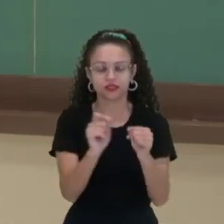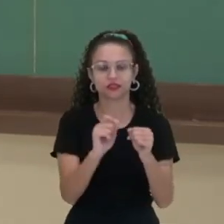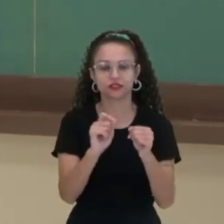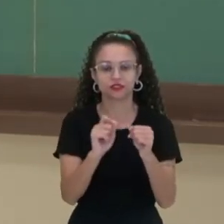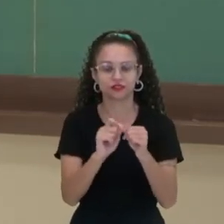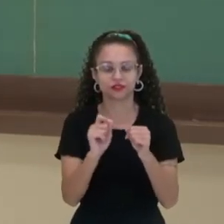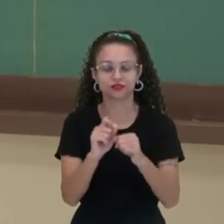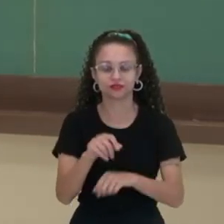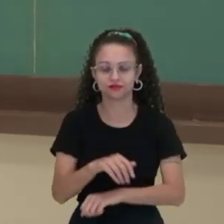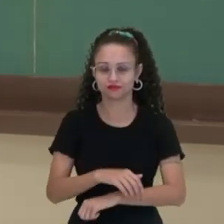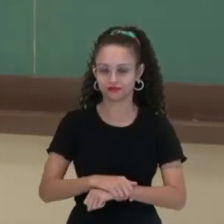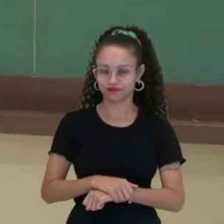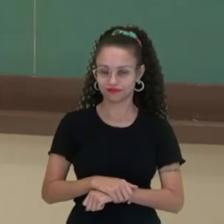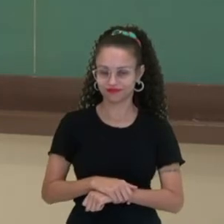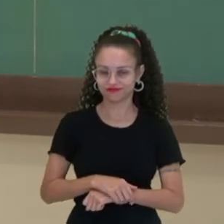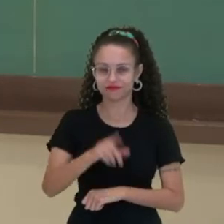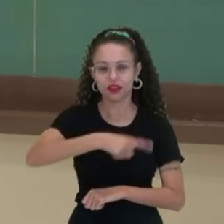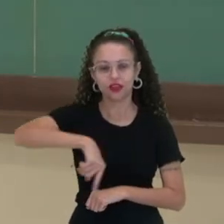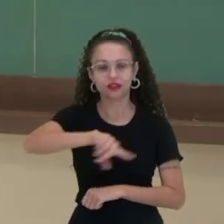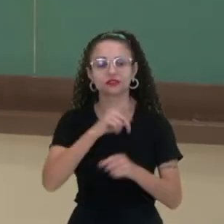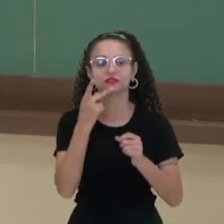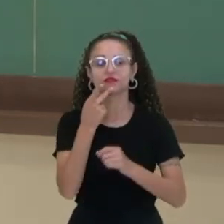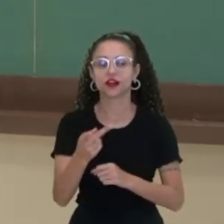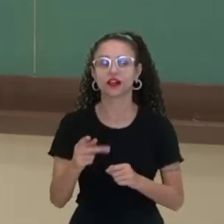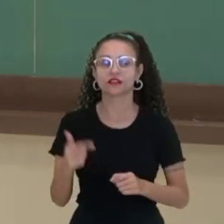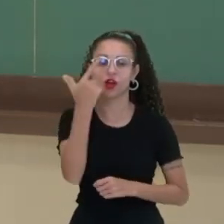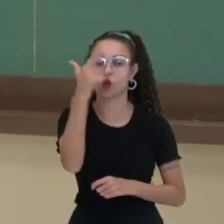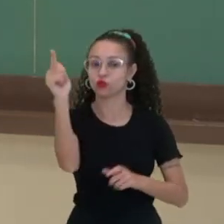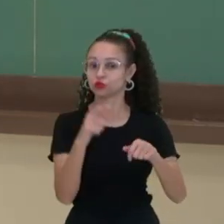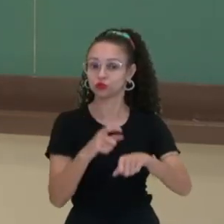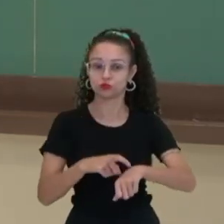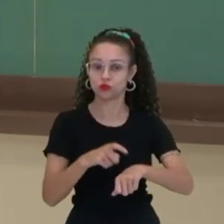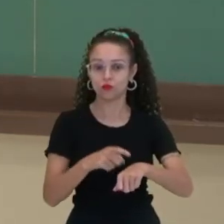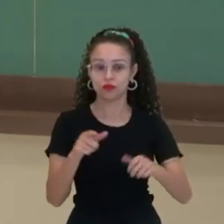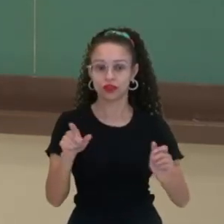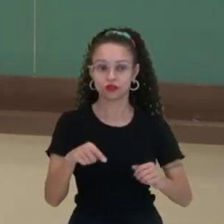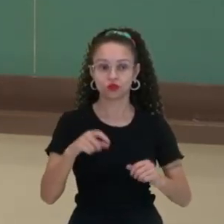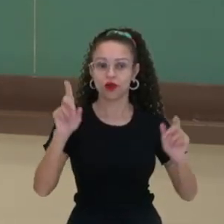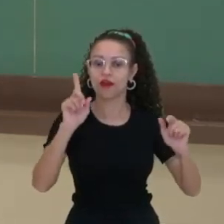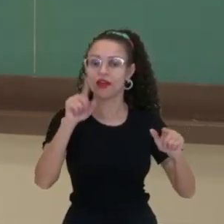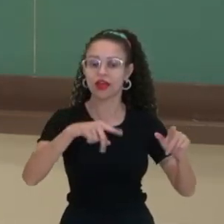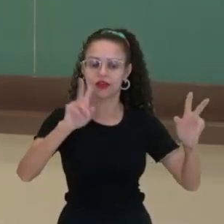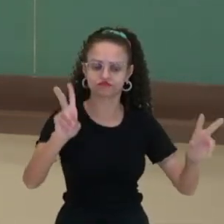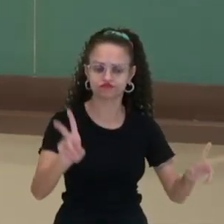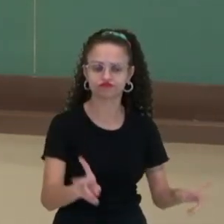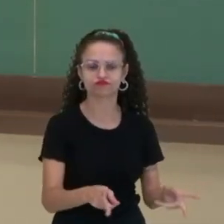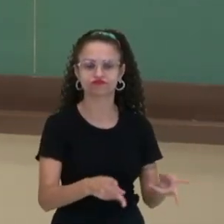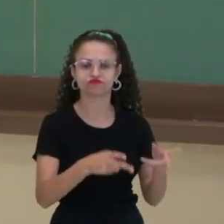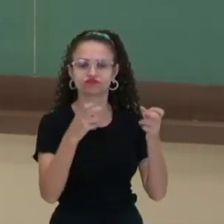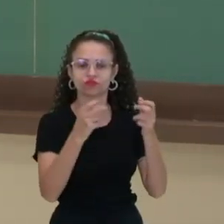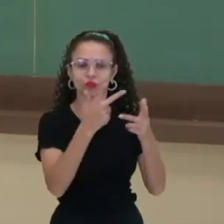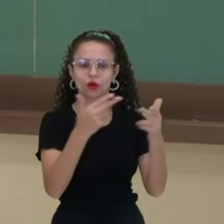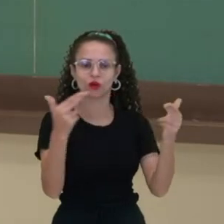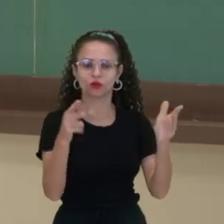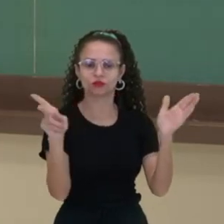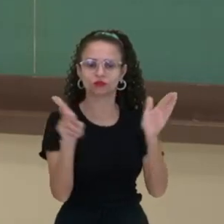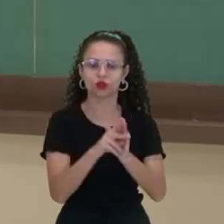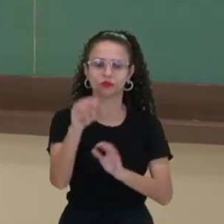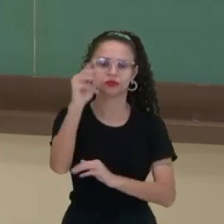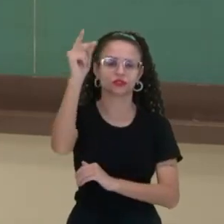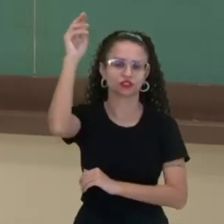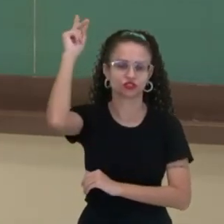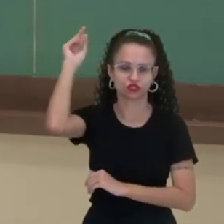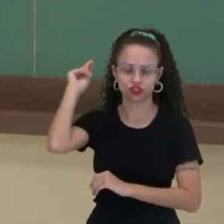Mona Lisa, eles falavam que eles estavam vivendo um outro momento, que eles estavam resgatando algo muito bom da Idade